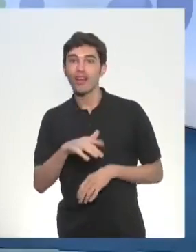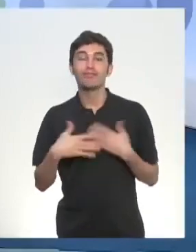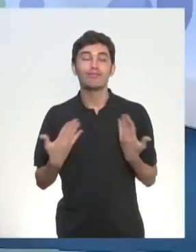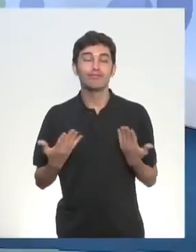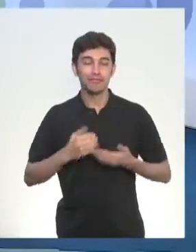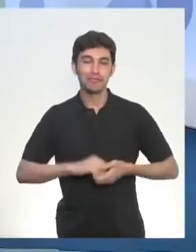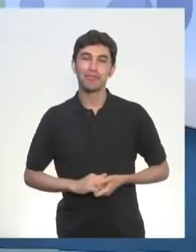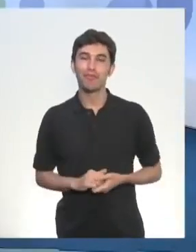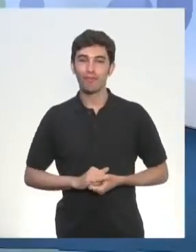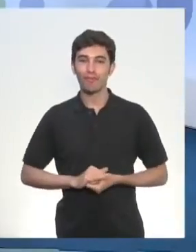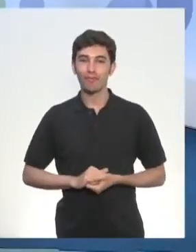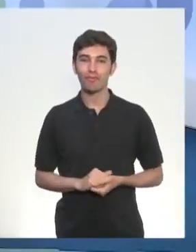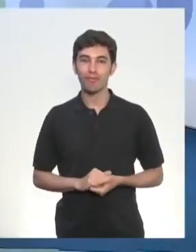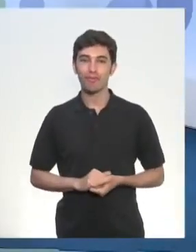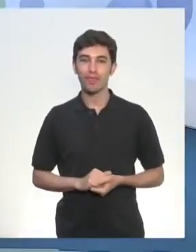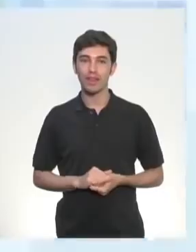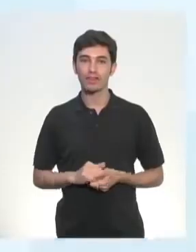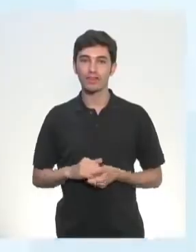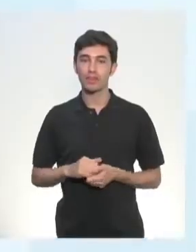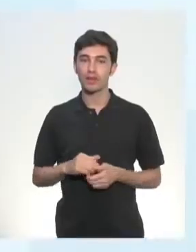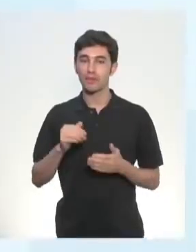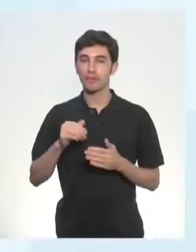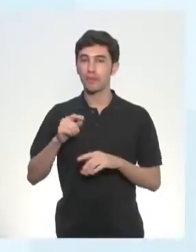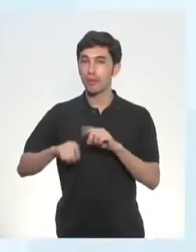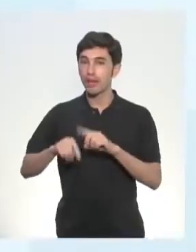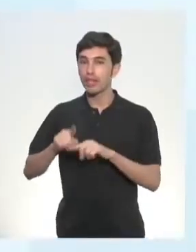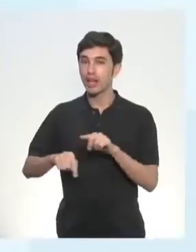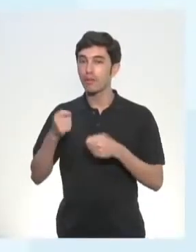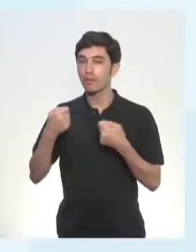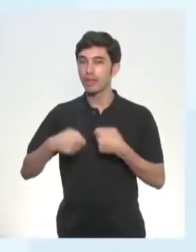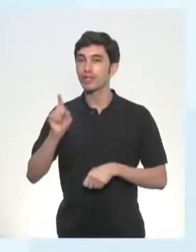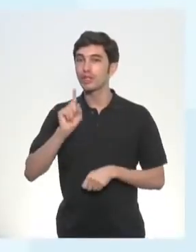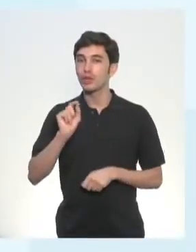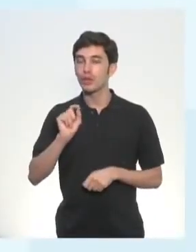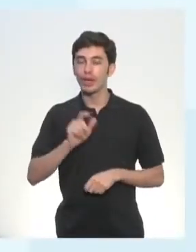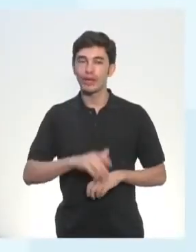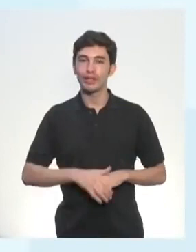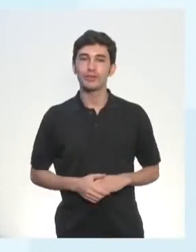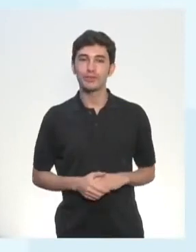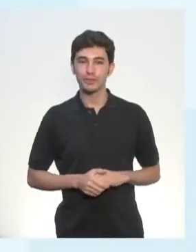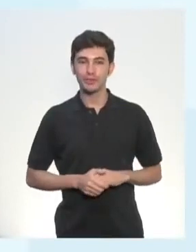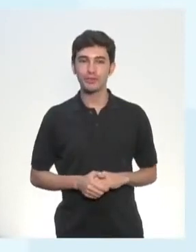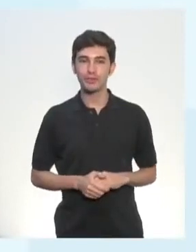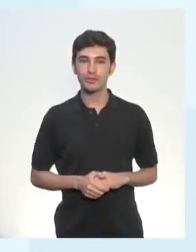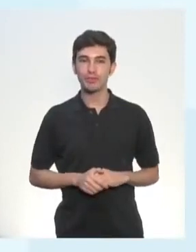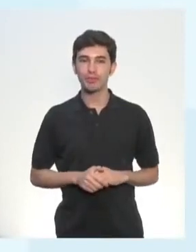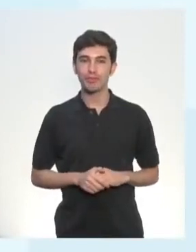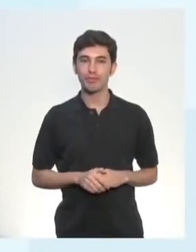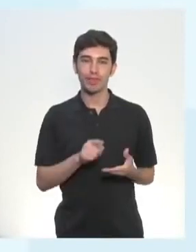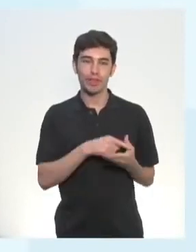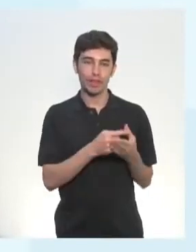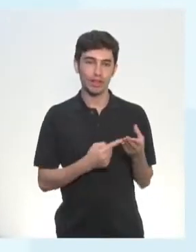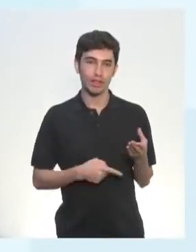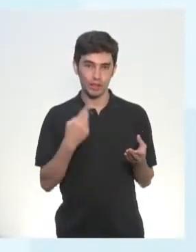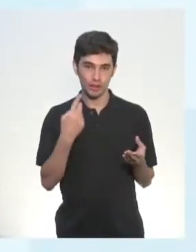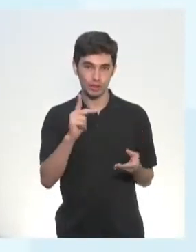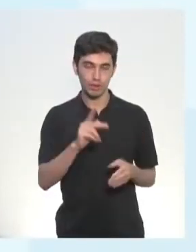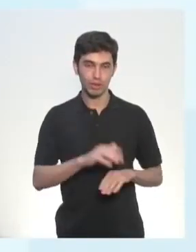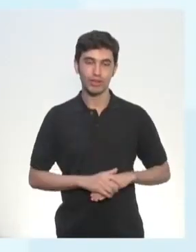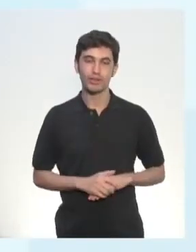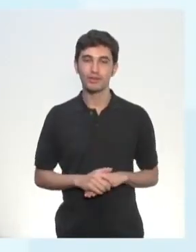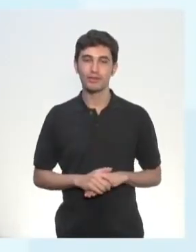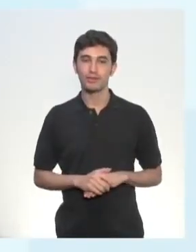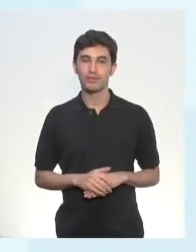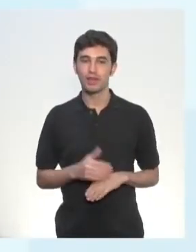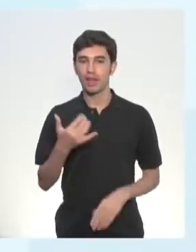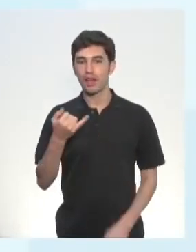survive. Ok. Class material. For this class you will need Para esta aula você precisará de your notebook, o seu